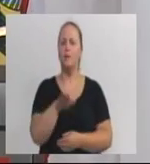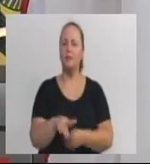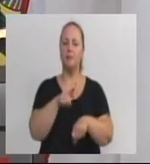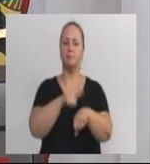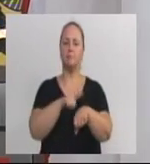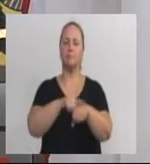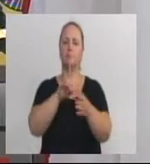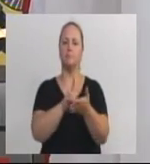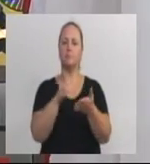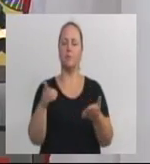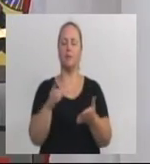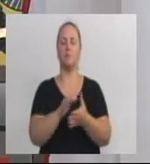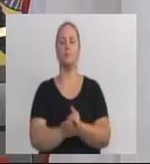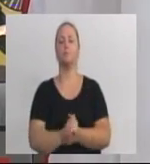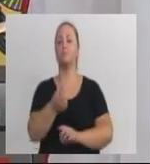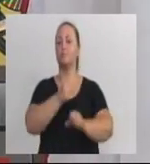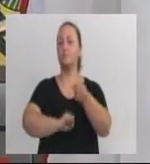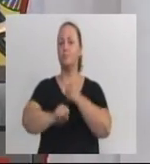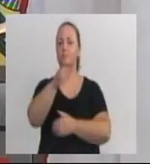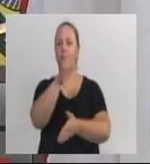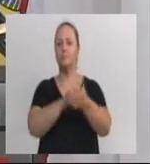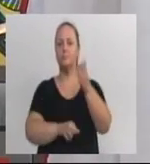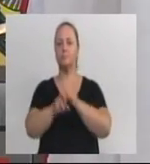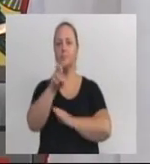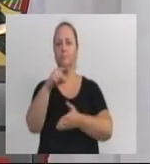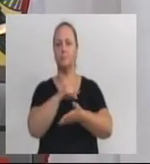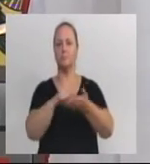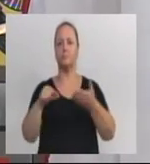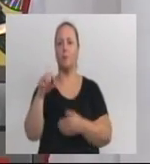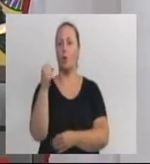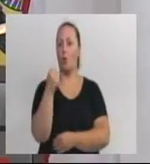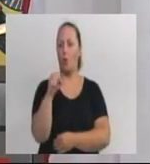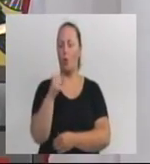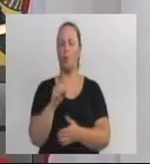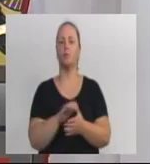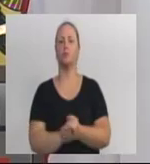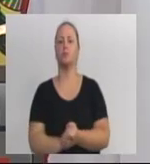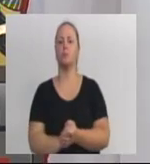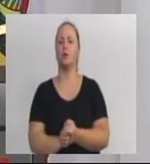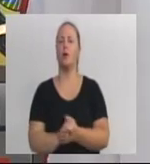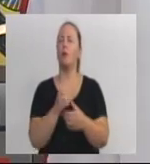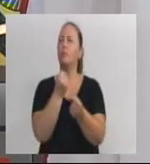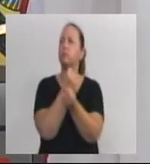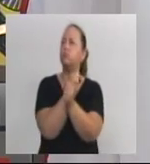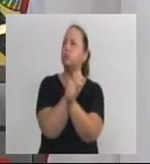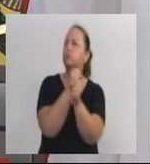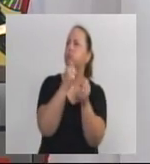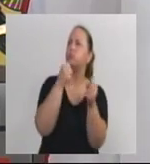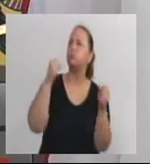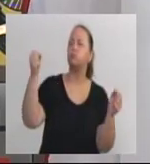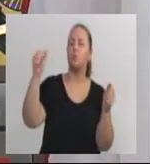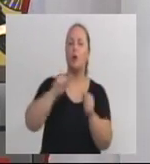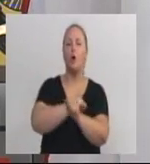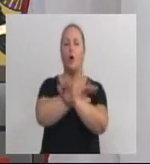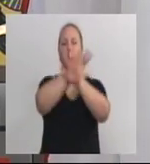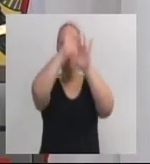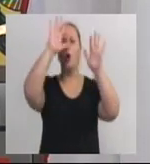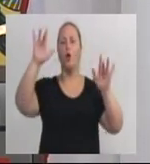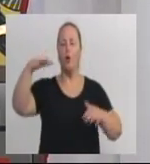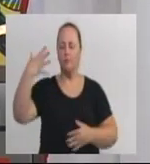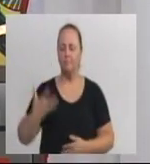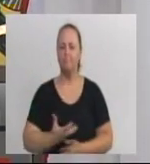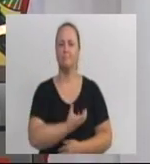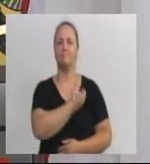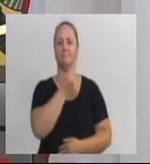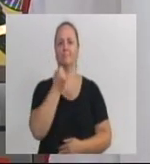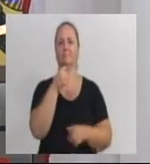bíblico, Salmos 5, 8. Grande é a glória da tua salvação, de esplendor